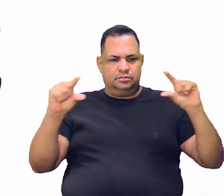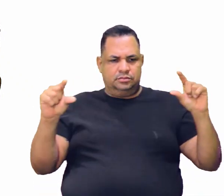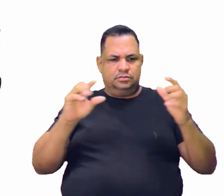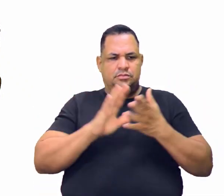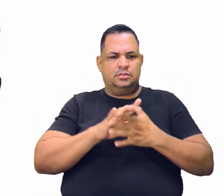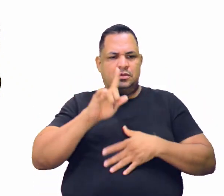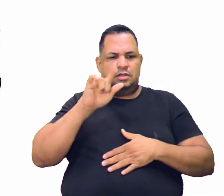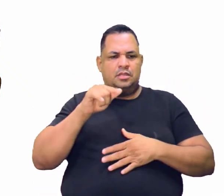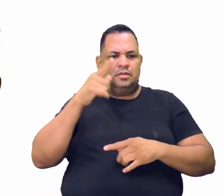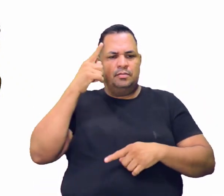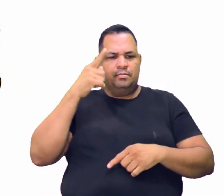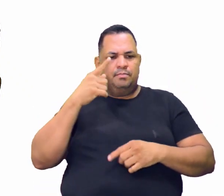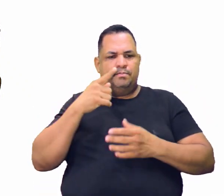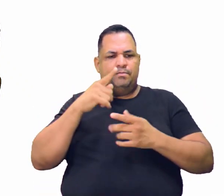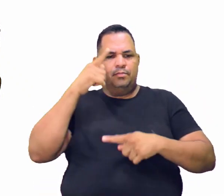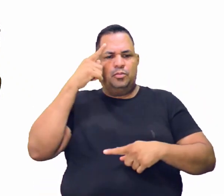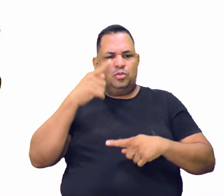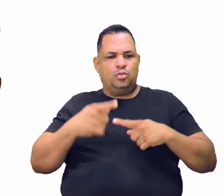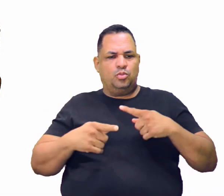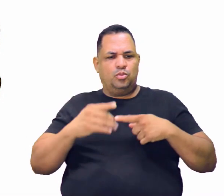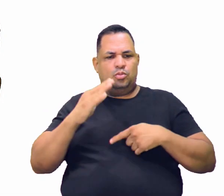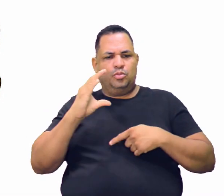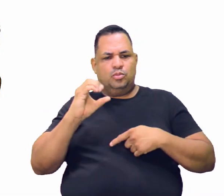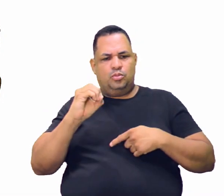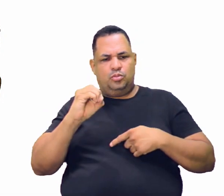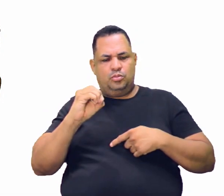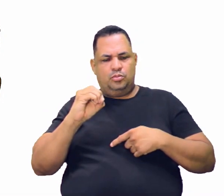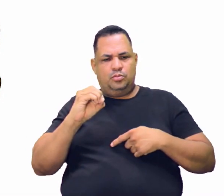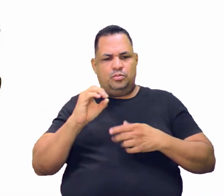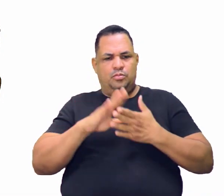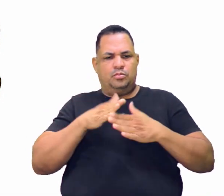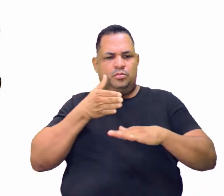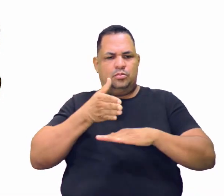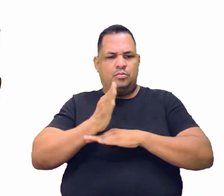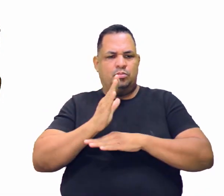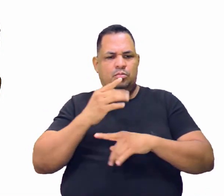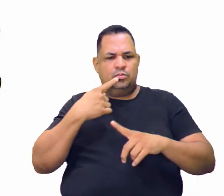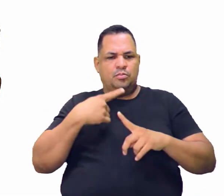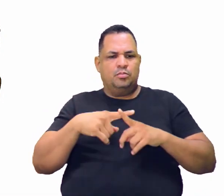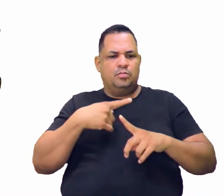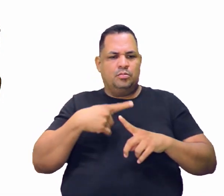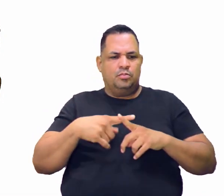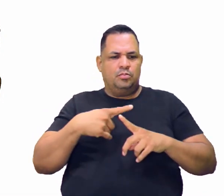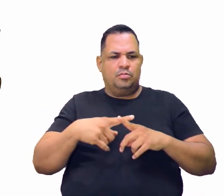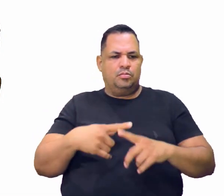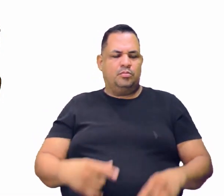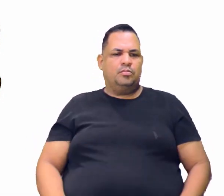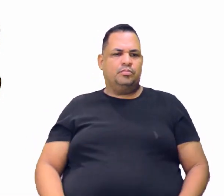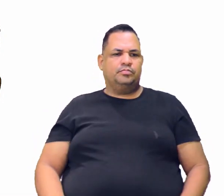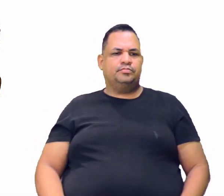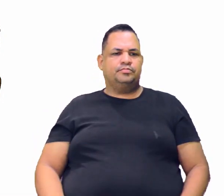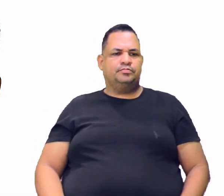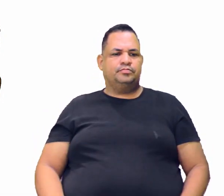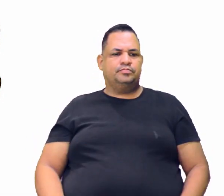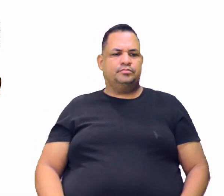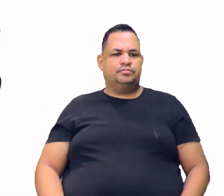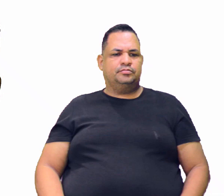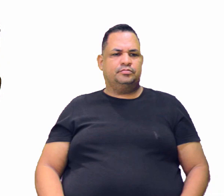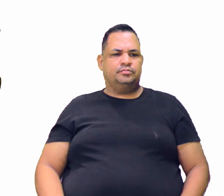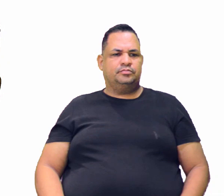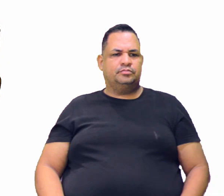frases. É proibido entrada, porque apareceu A, no caso aqui era para ser